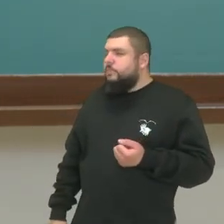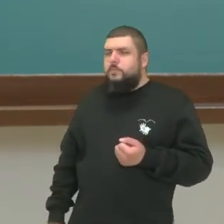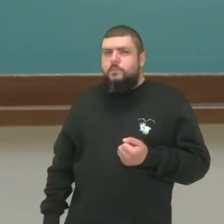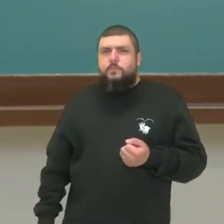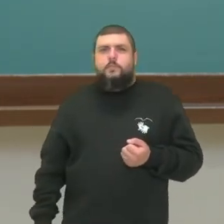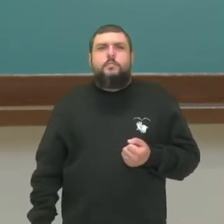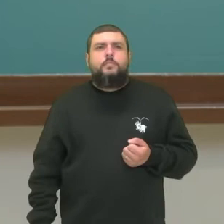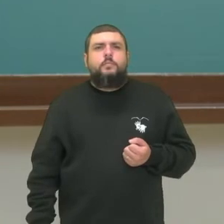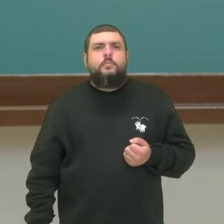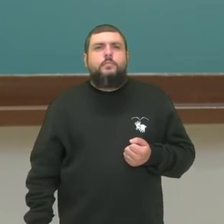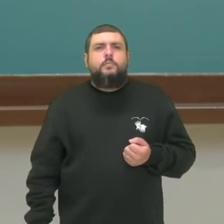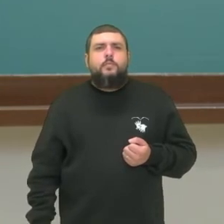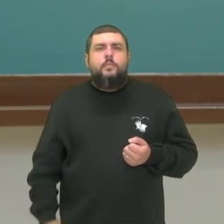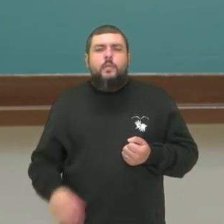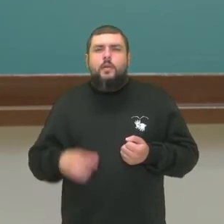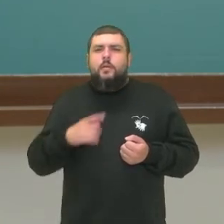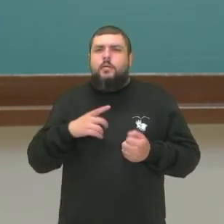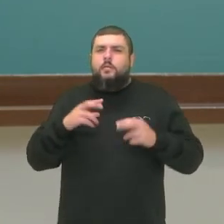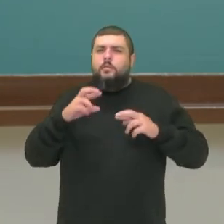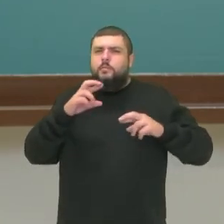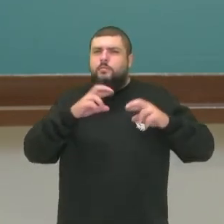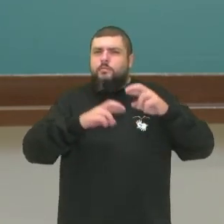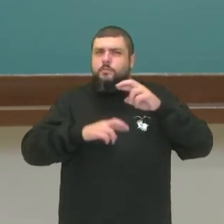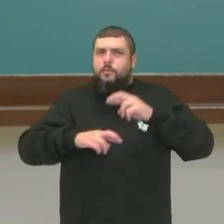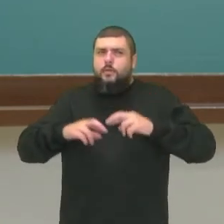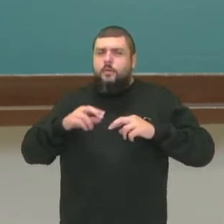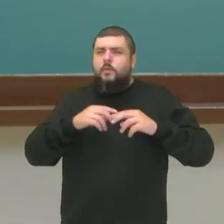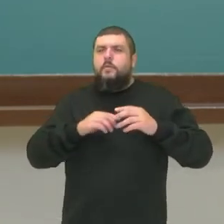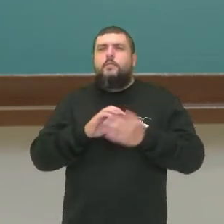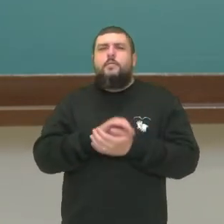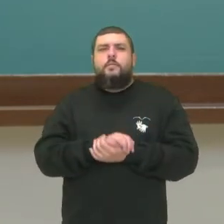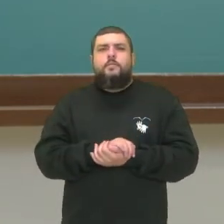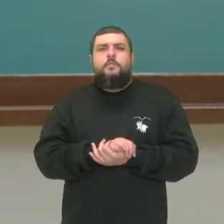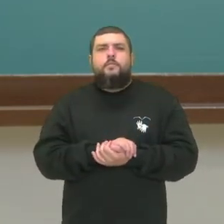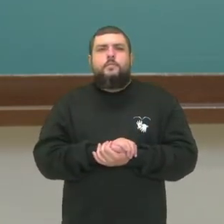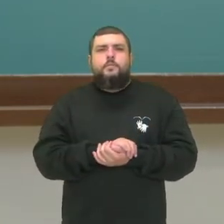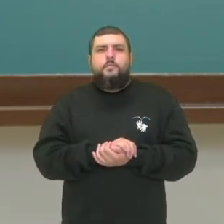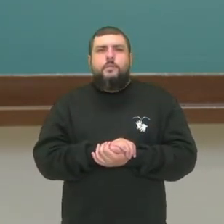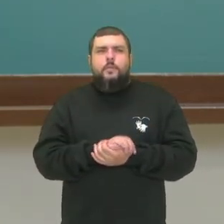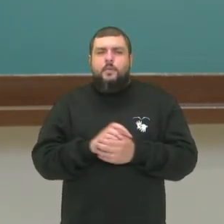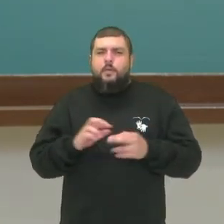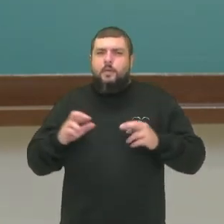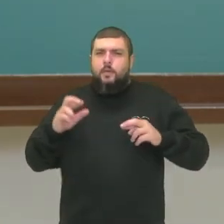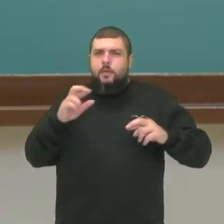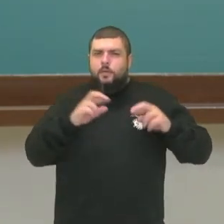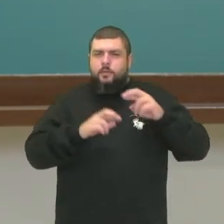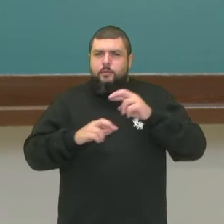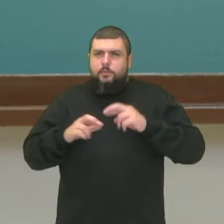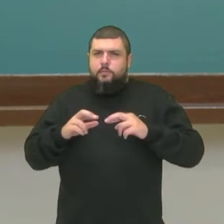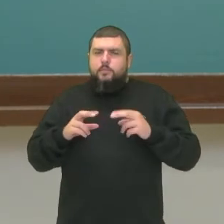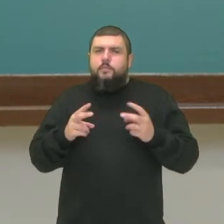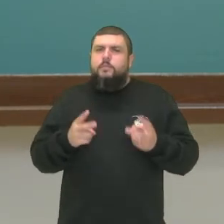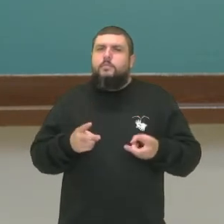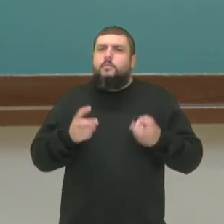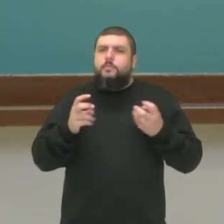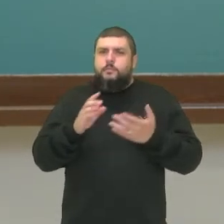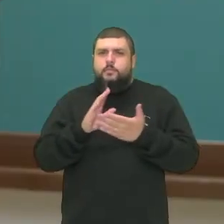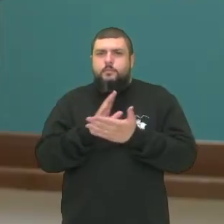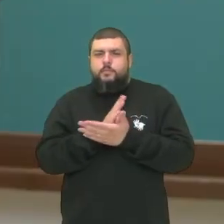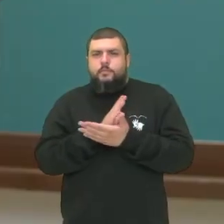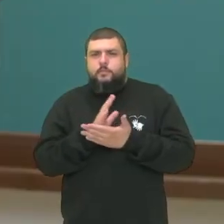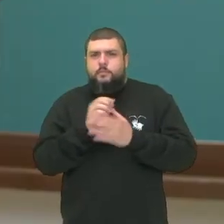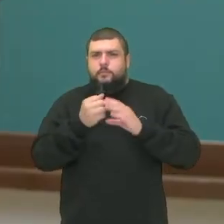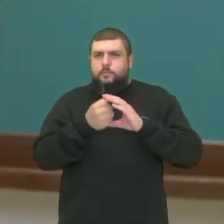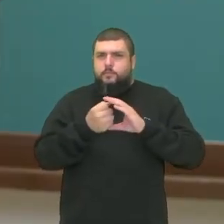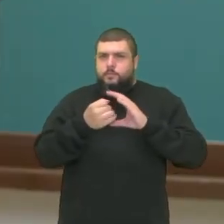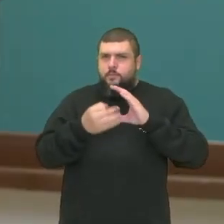do conto e você pode acessar outros também. Na análise do conto, nós vimos também algumas características, né?